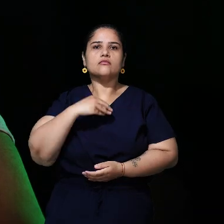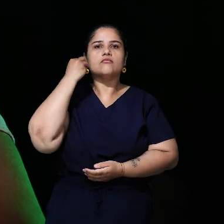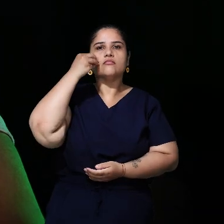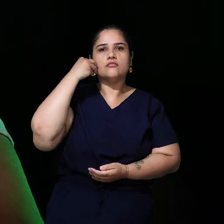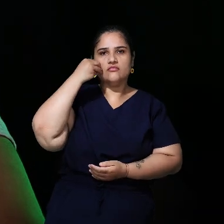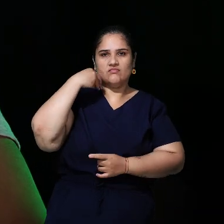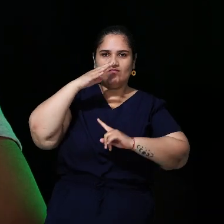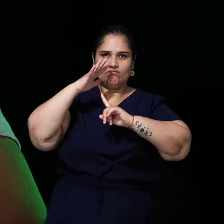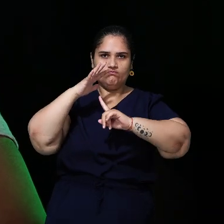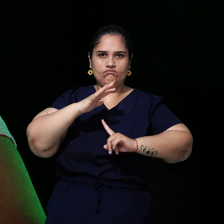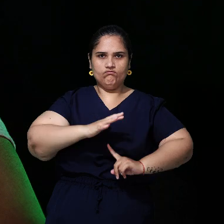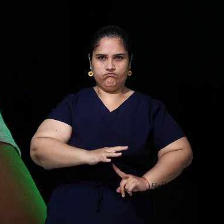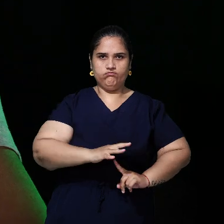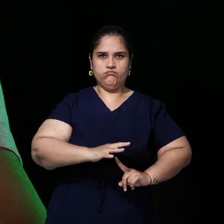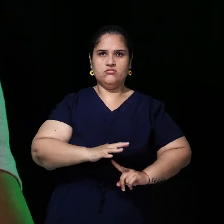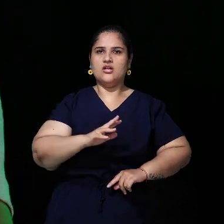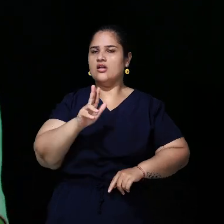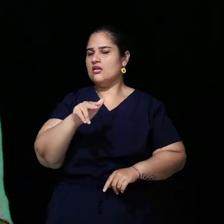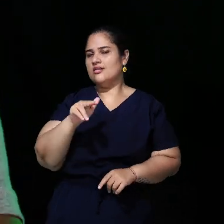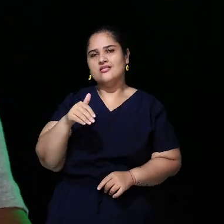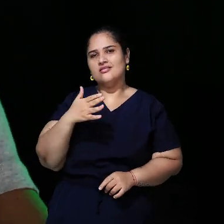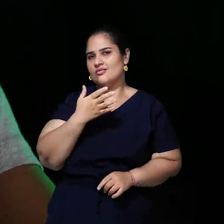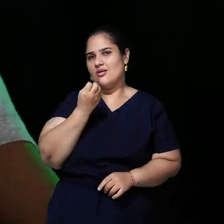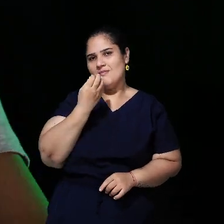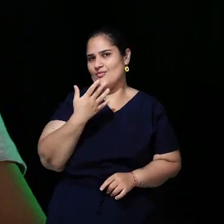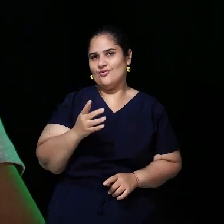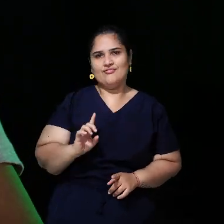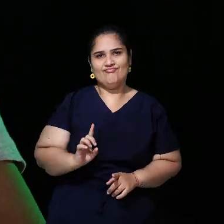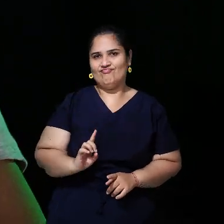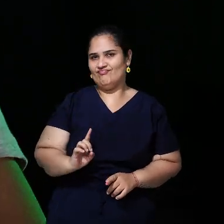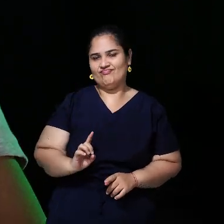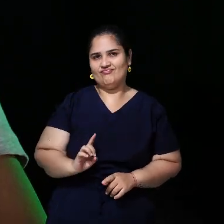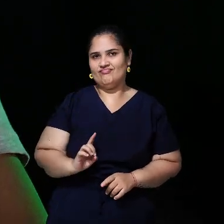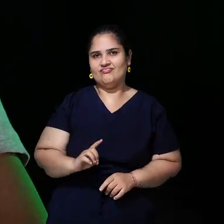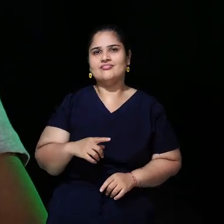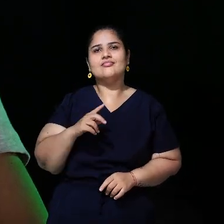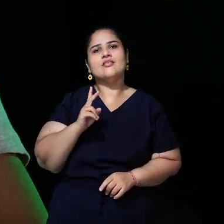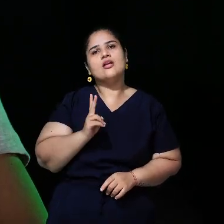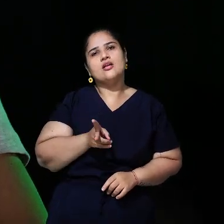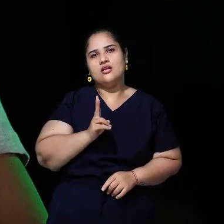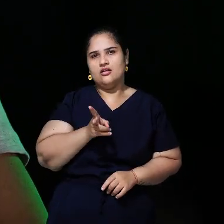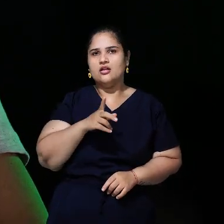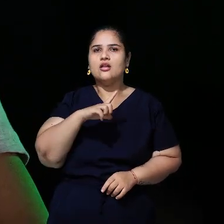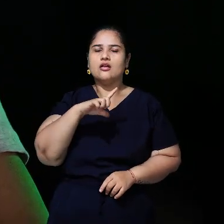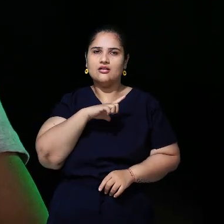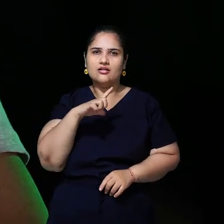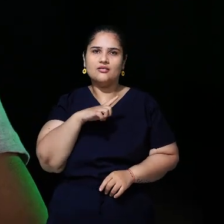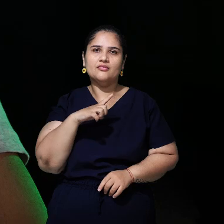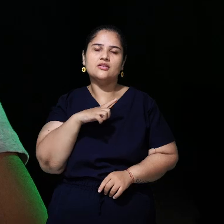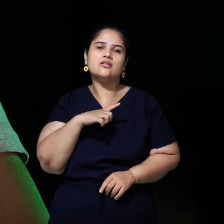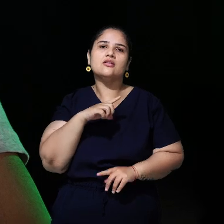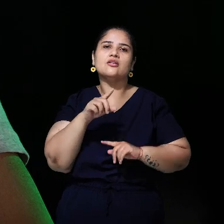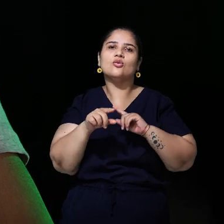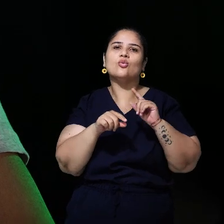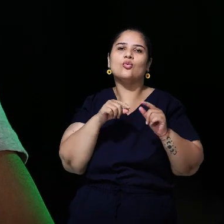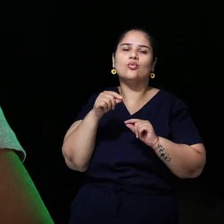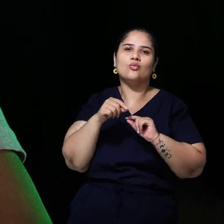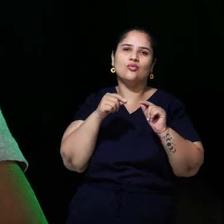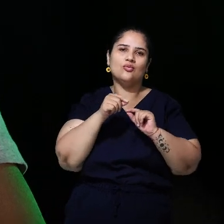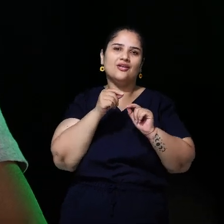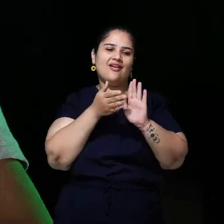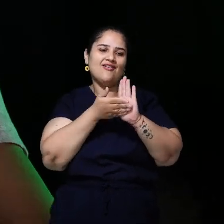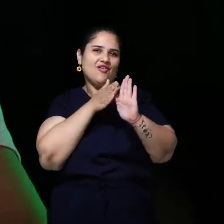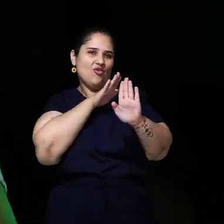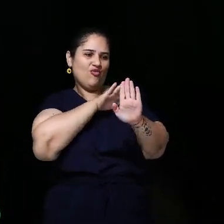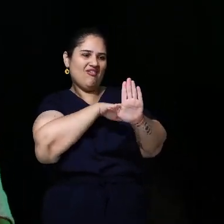A experiência com depressão nunca é das melhores, né? A gente sempre tem o lado aí ruim,